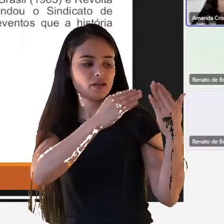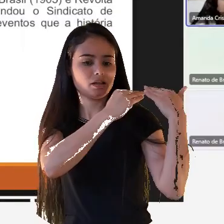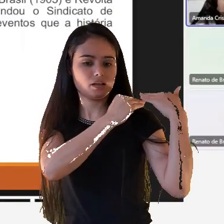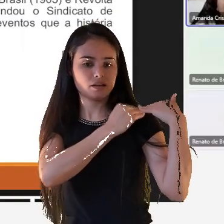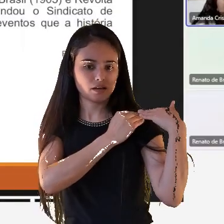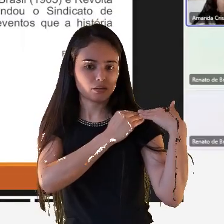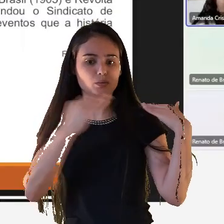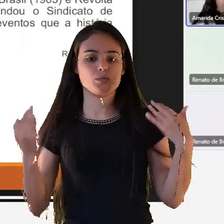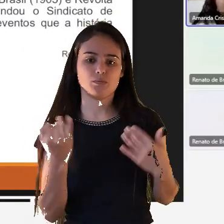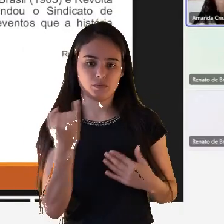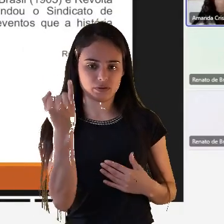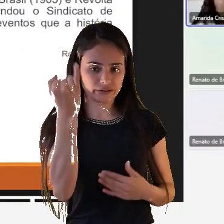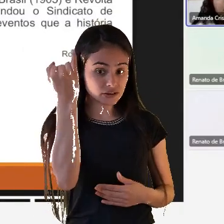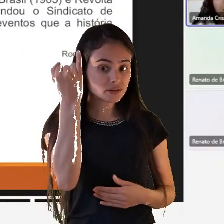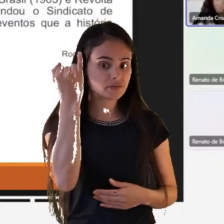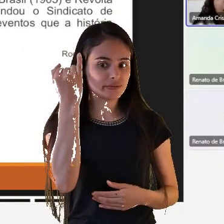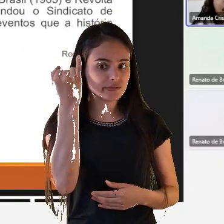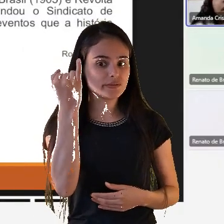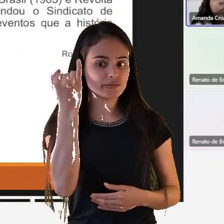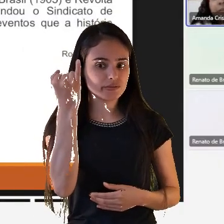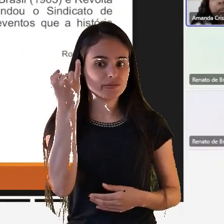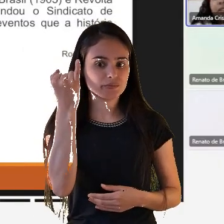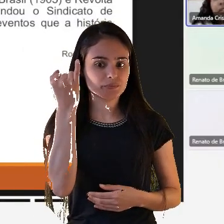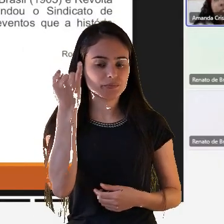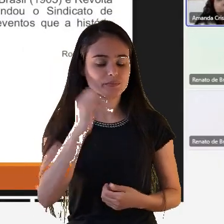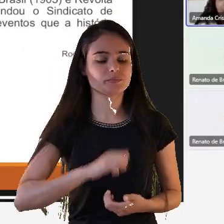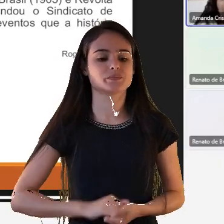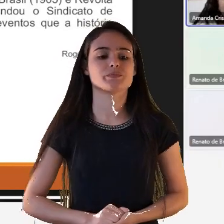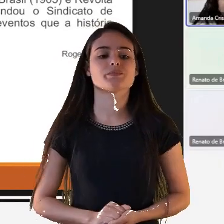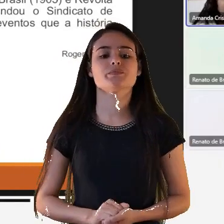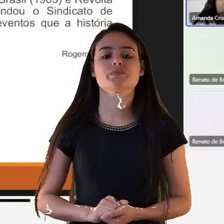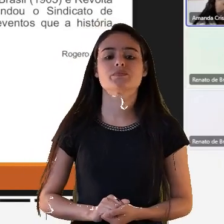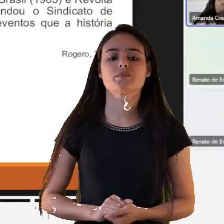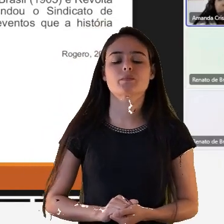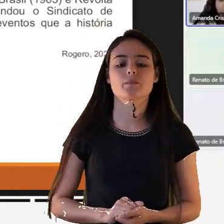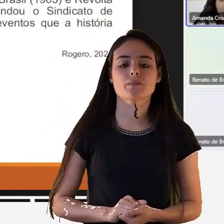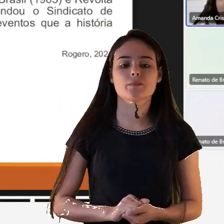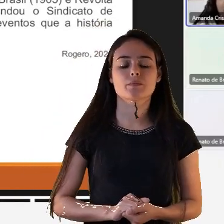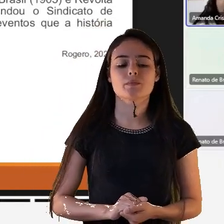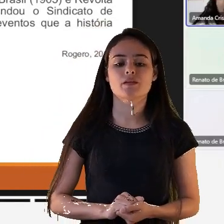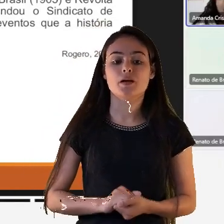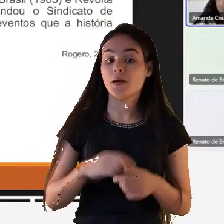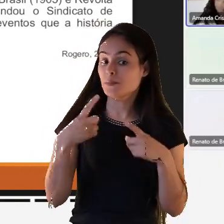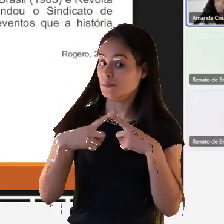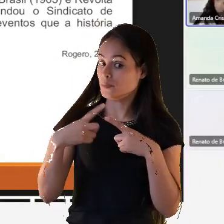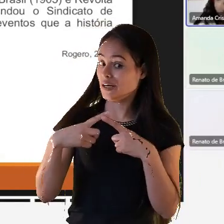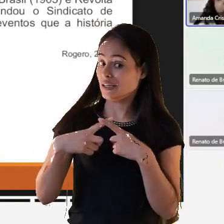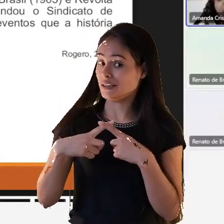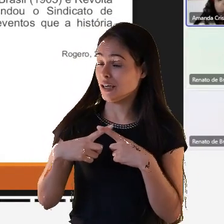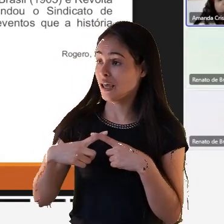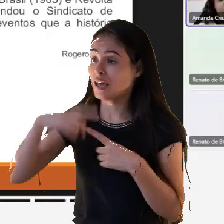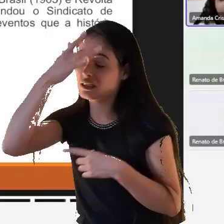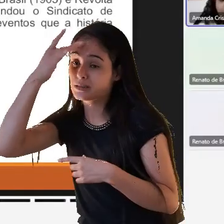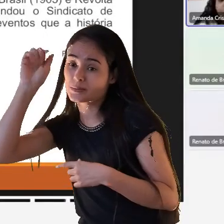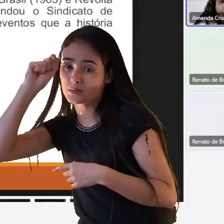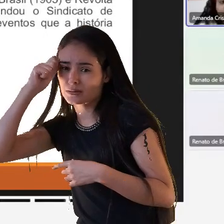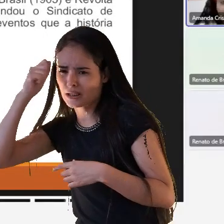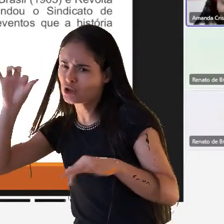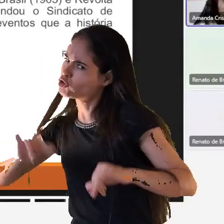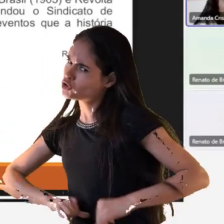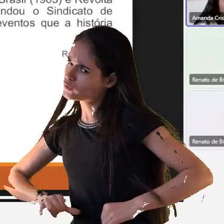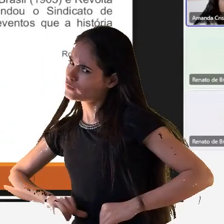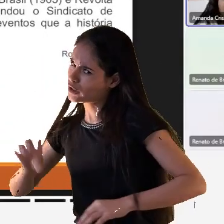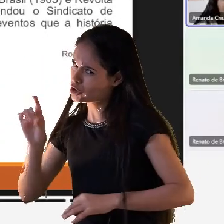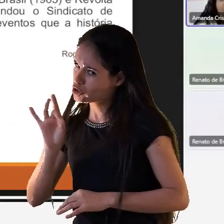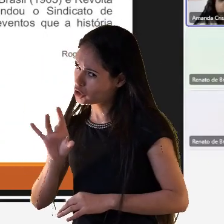isso também é importante que fique claro, né? Porque senão a gente também fica com essa visão, né? De que não